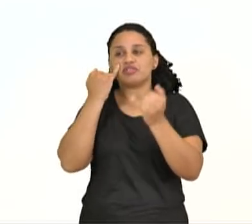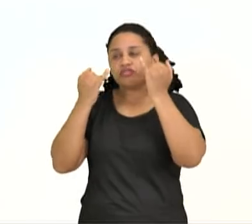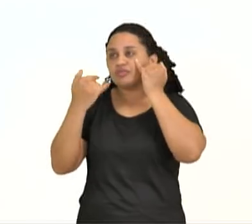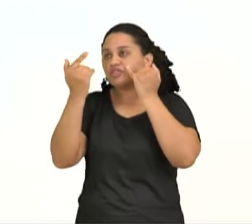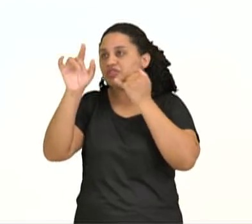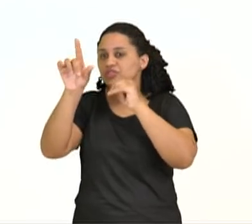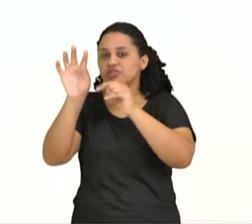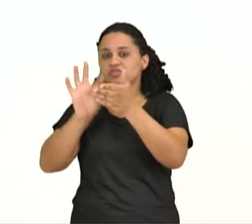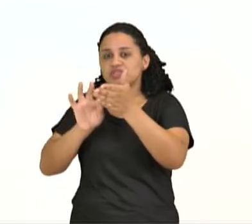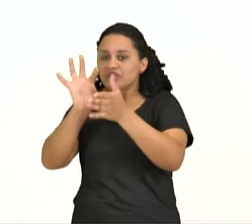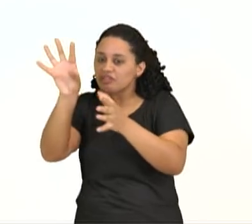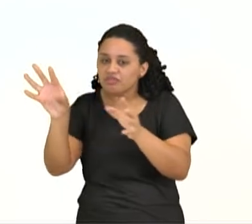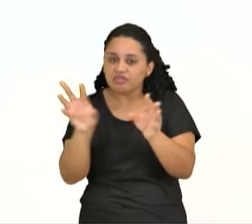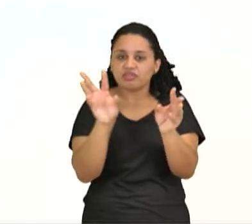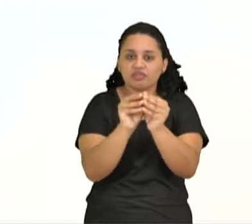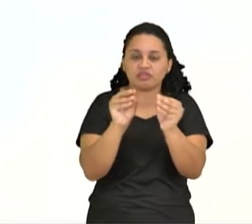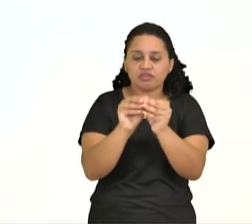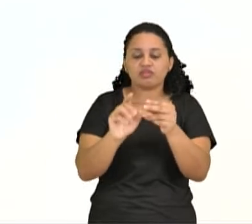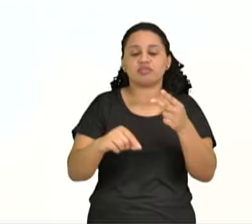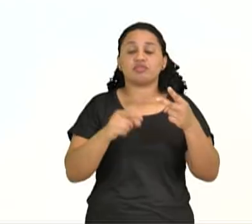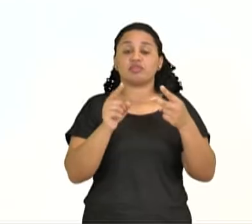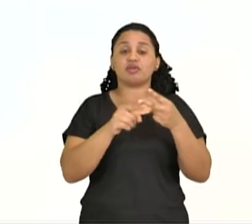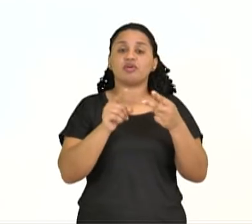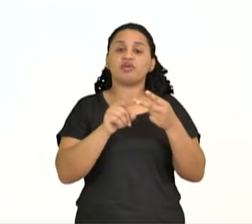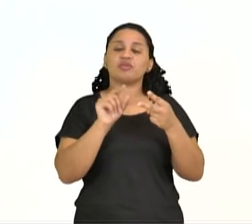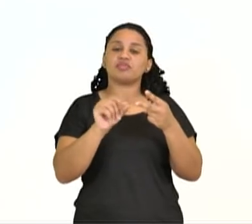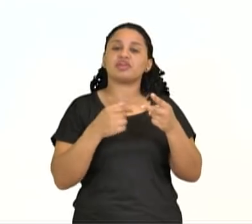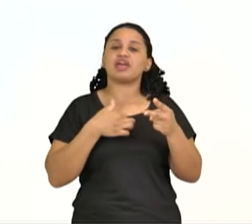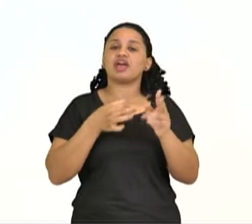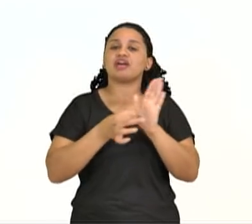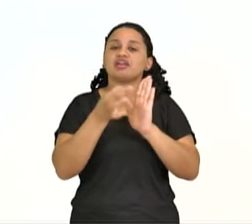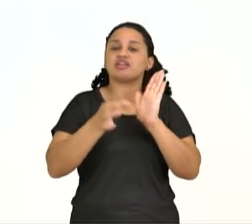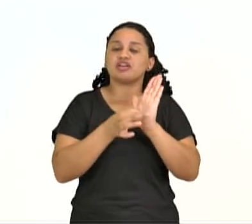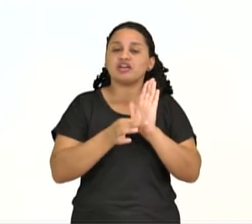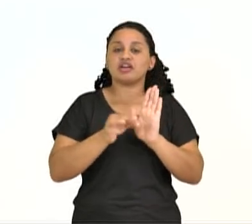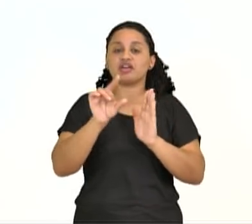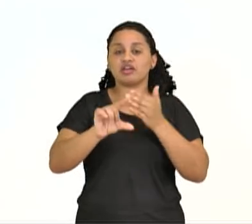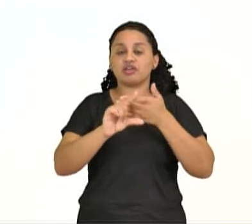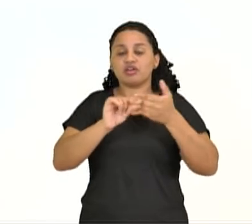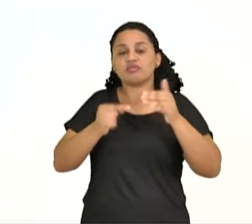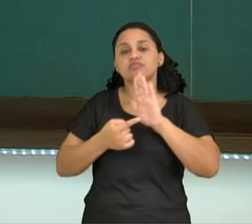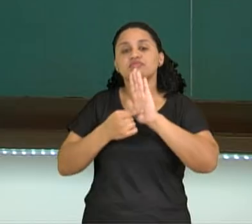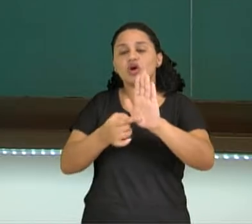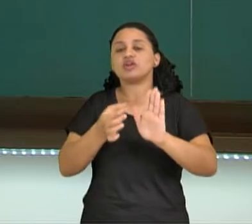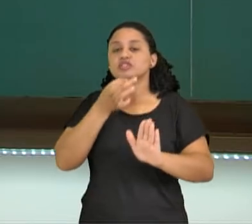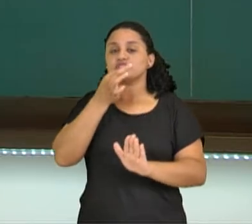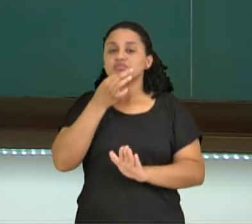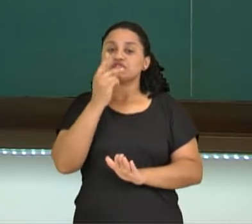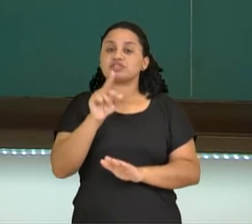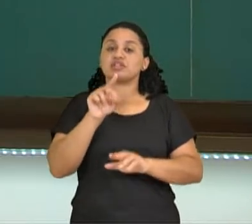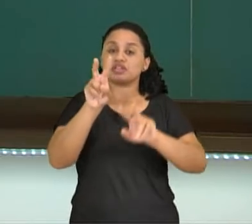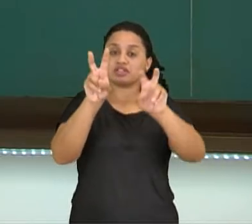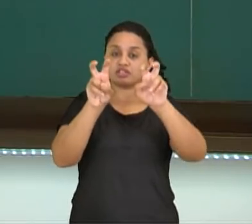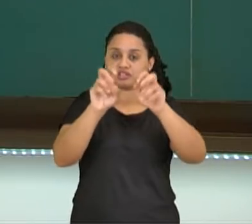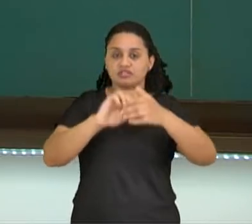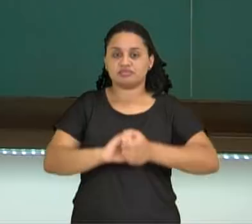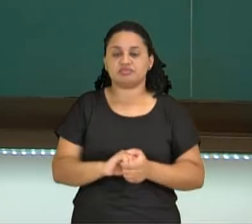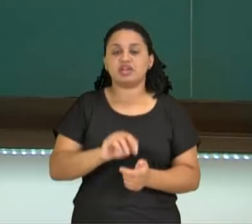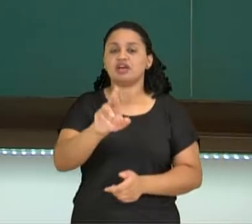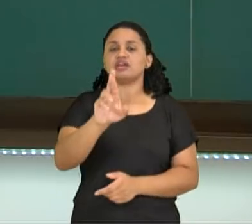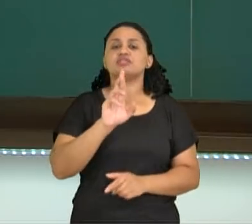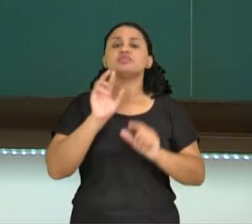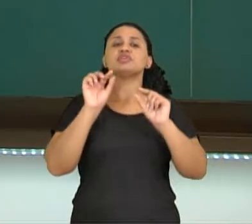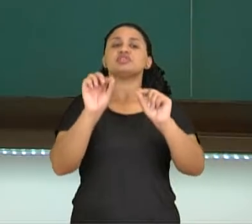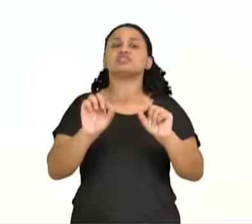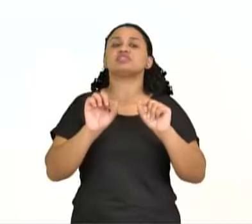ele é dissertativo argumentativo, no qual o autor apresenta seu ponto de vista sobre determinado tema? A resposta certa